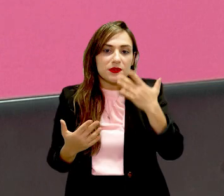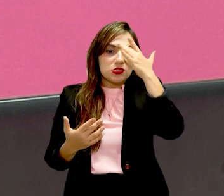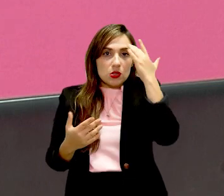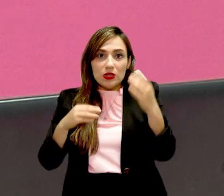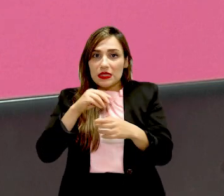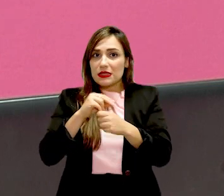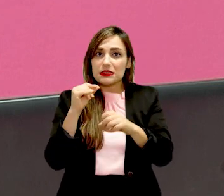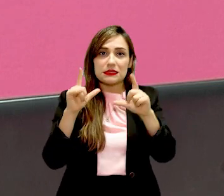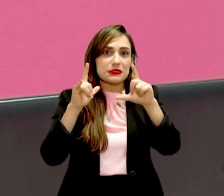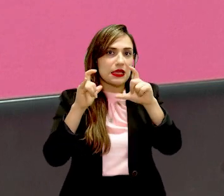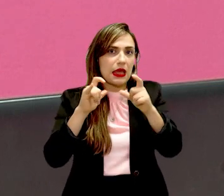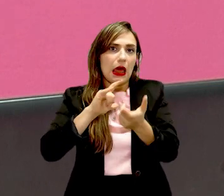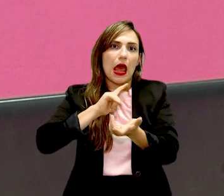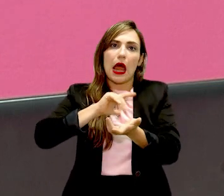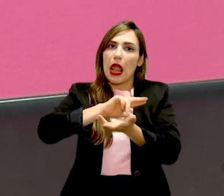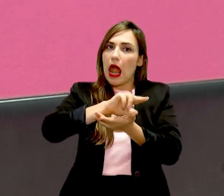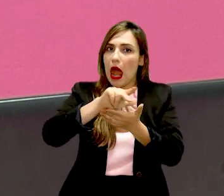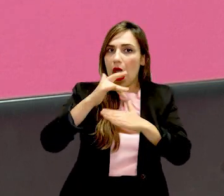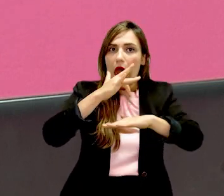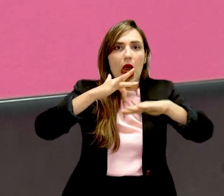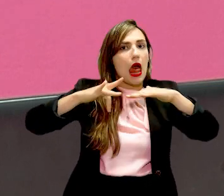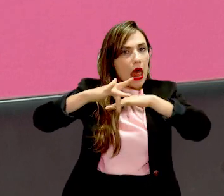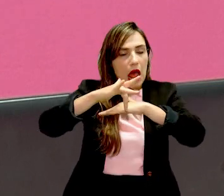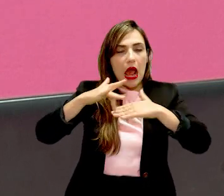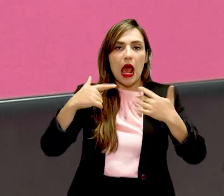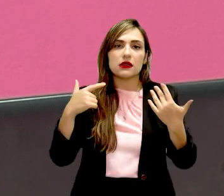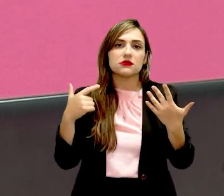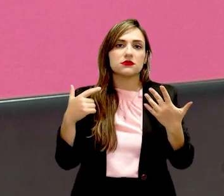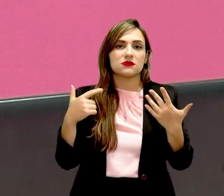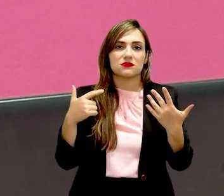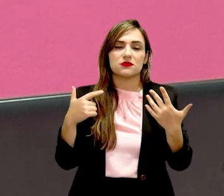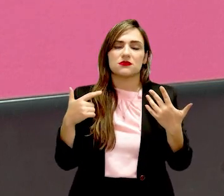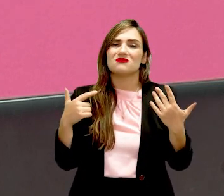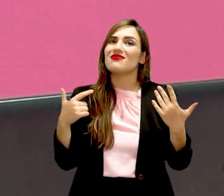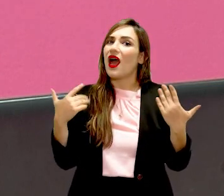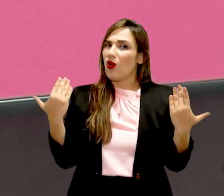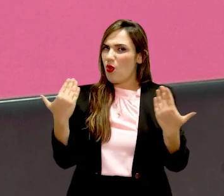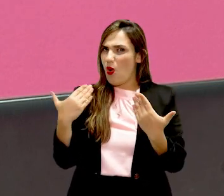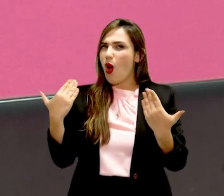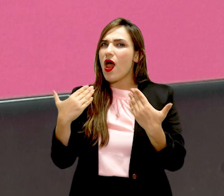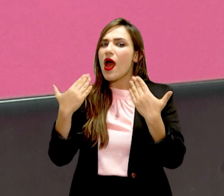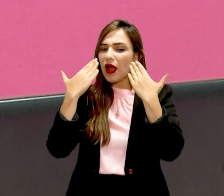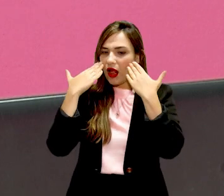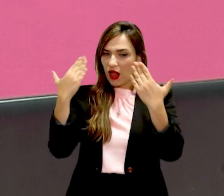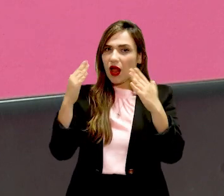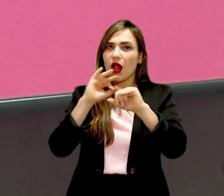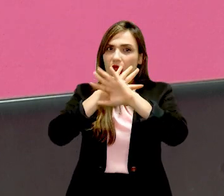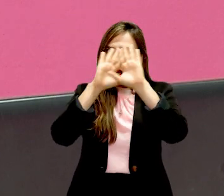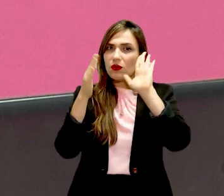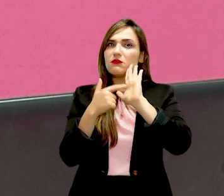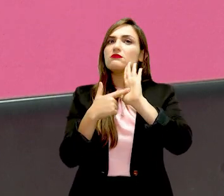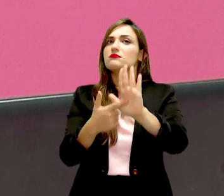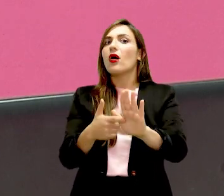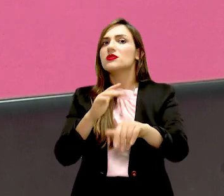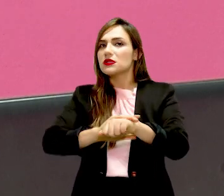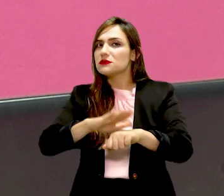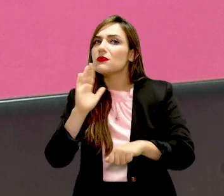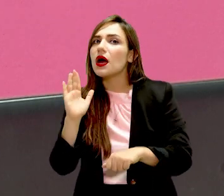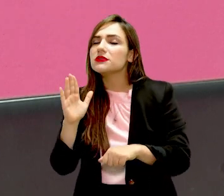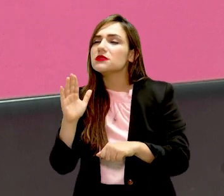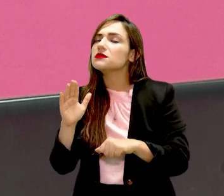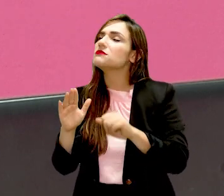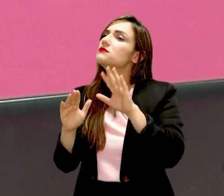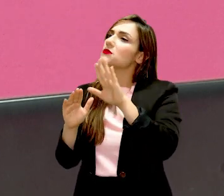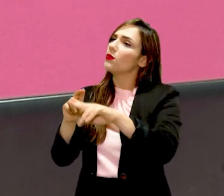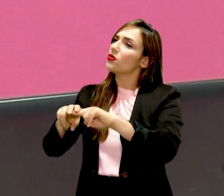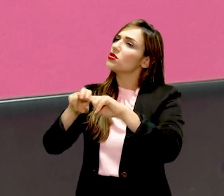se expondo mais, né, nos meios virtuais. Começar então perguntando para a doutora Jaqueline, né, em